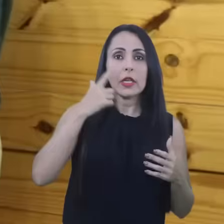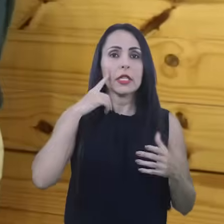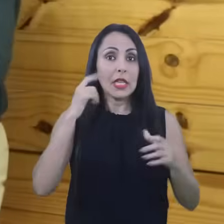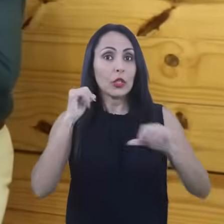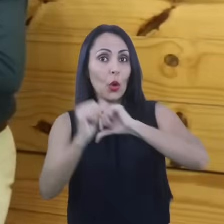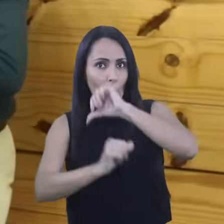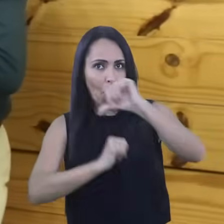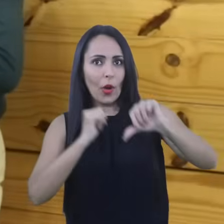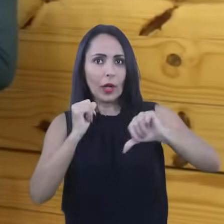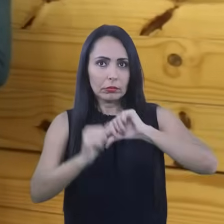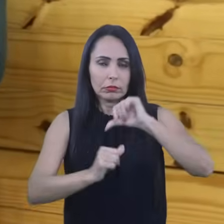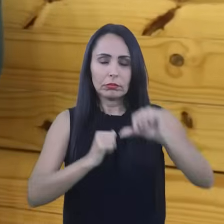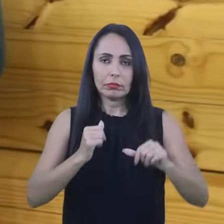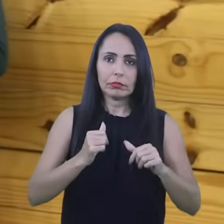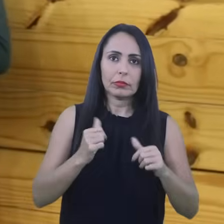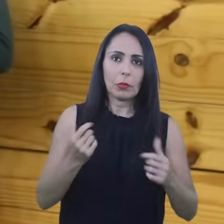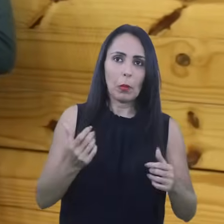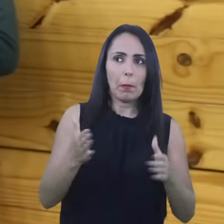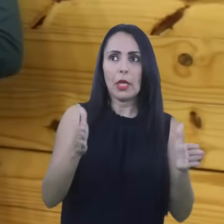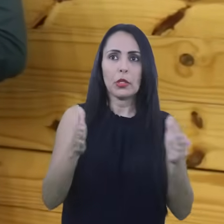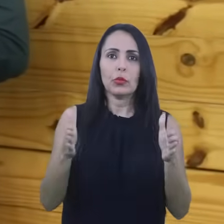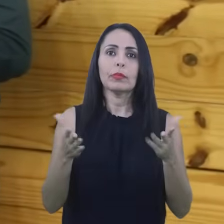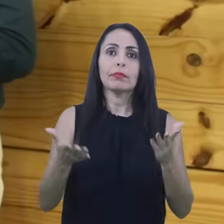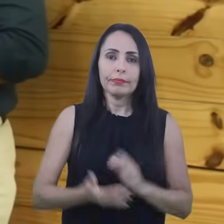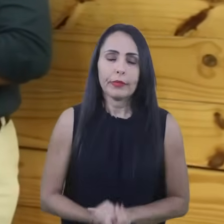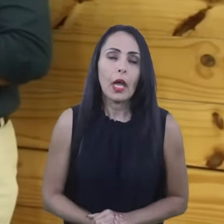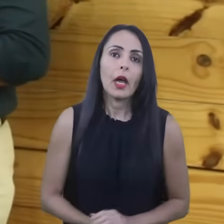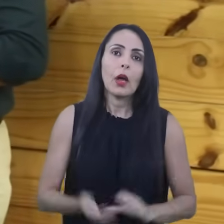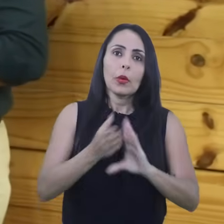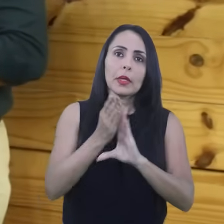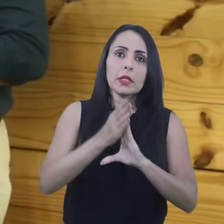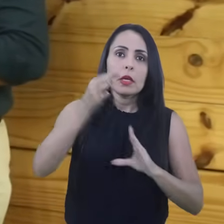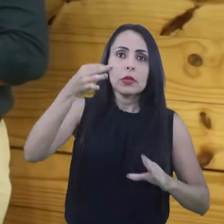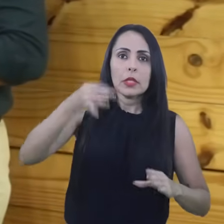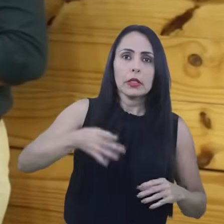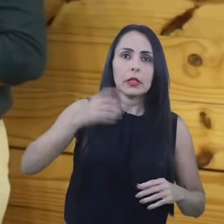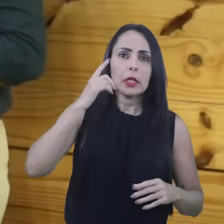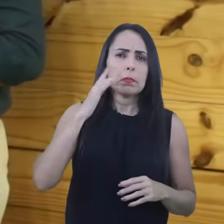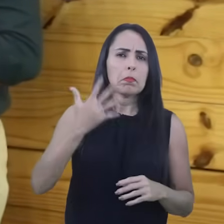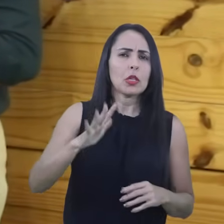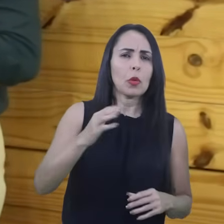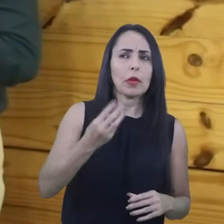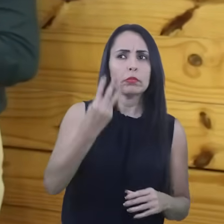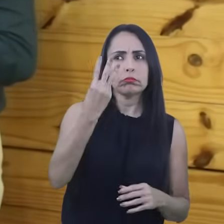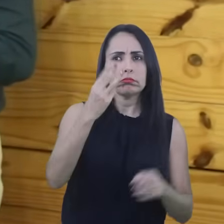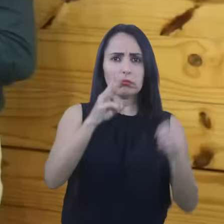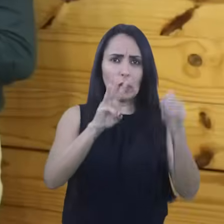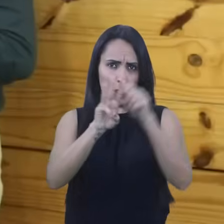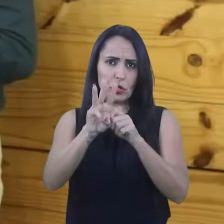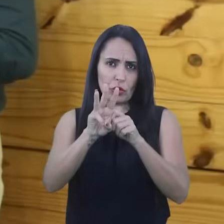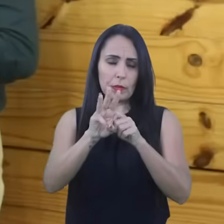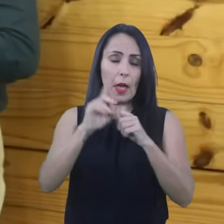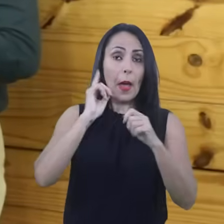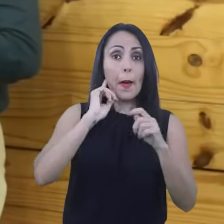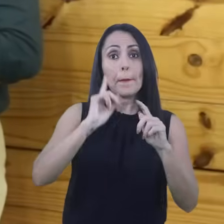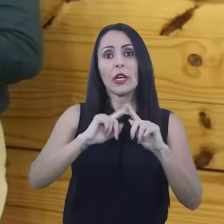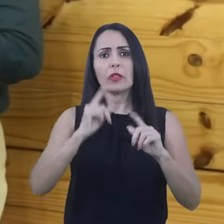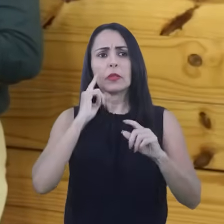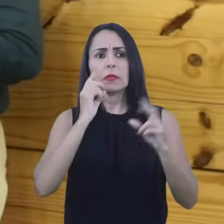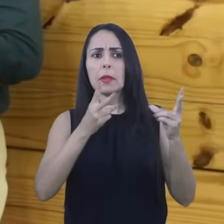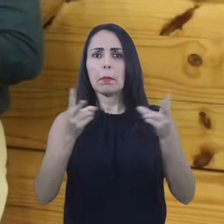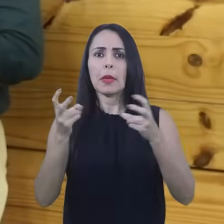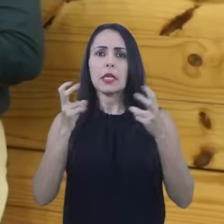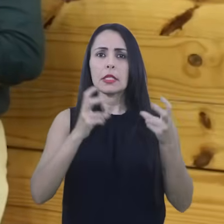precisa ser trocada. Veja bem. A recomendação ideal seria em torno dos 3 meses. Mas caso você perceba que